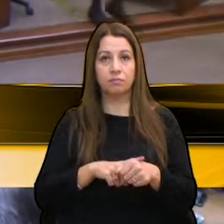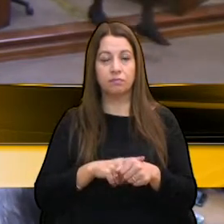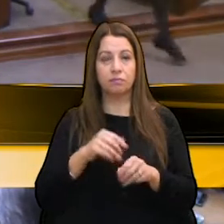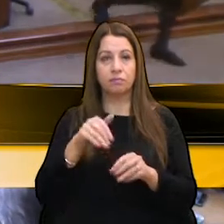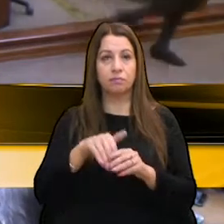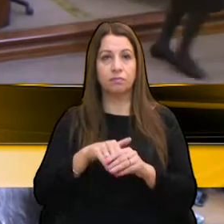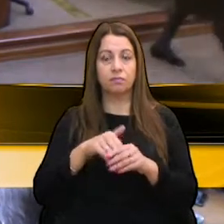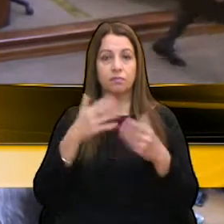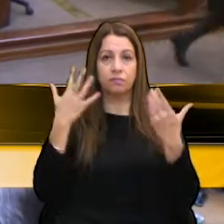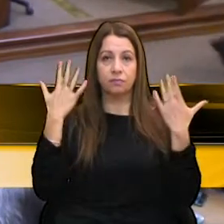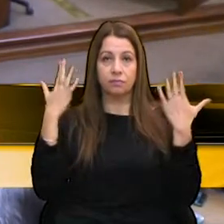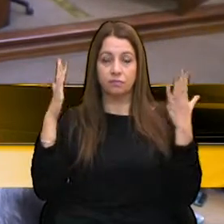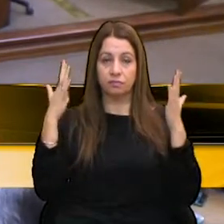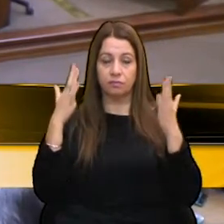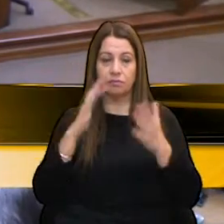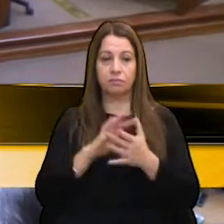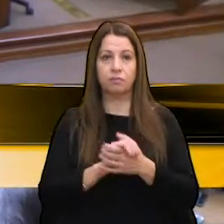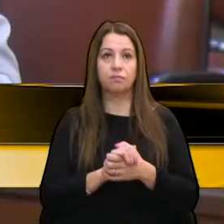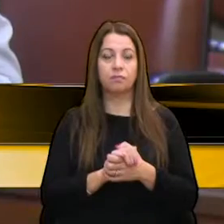um voto de louvor,